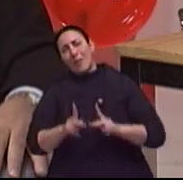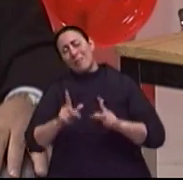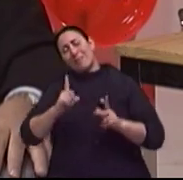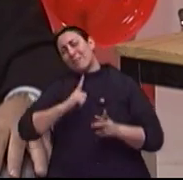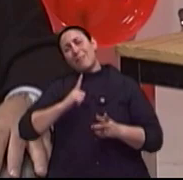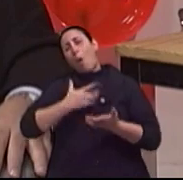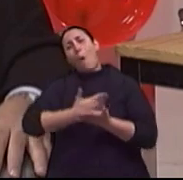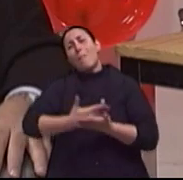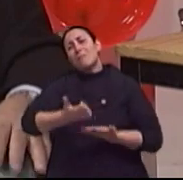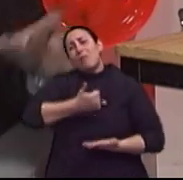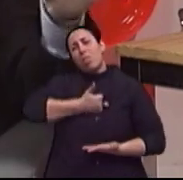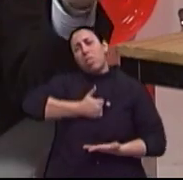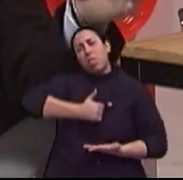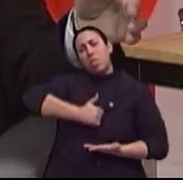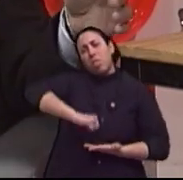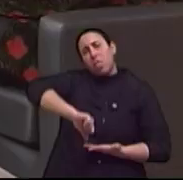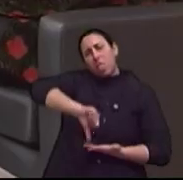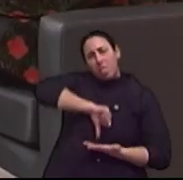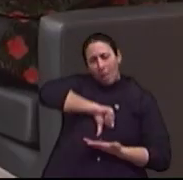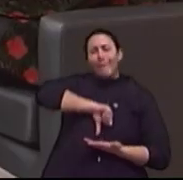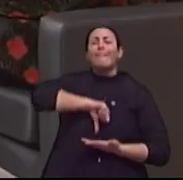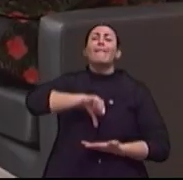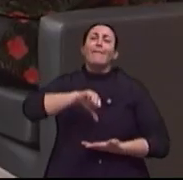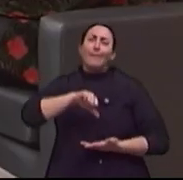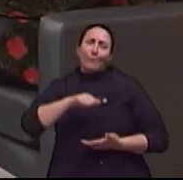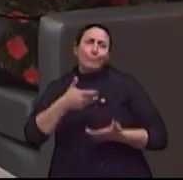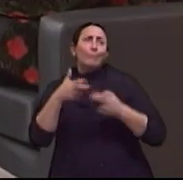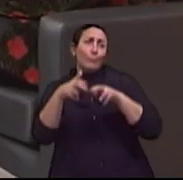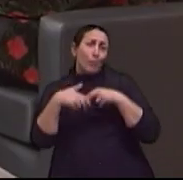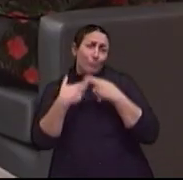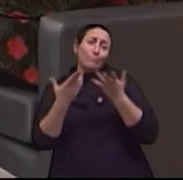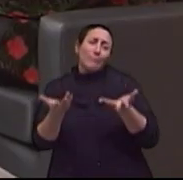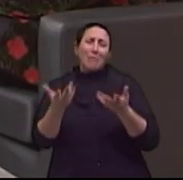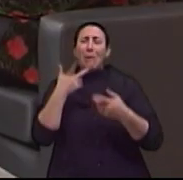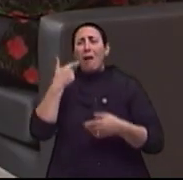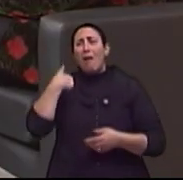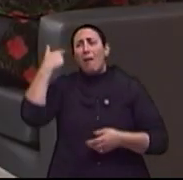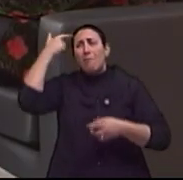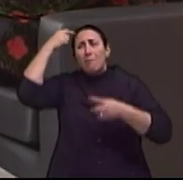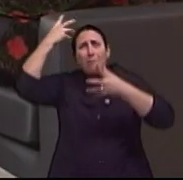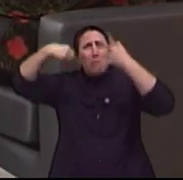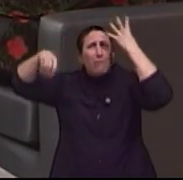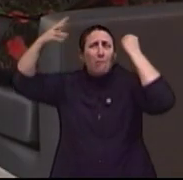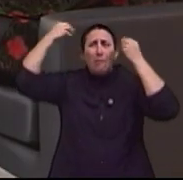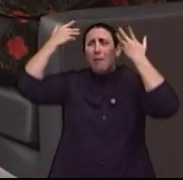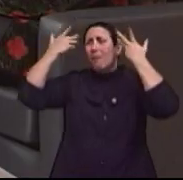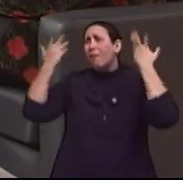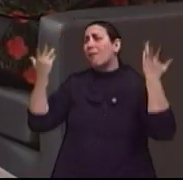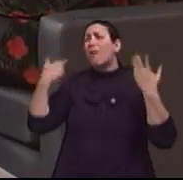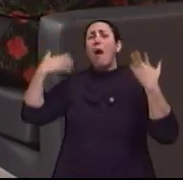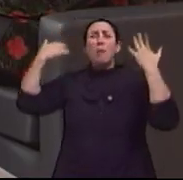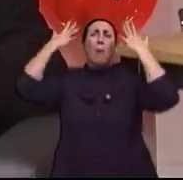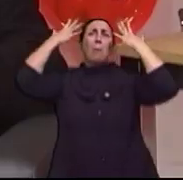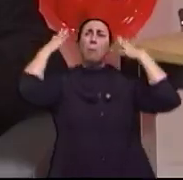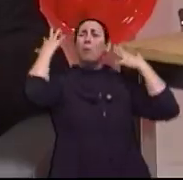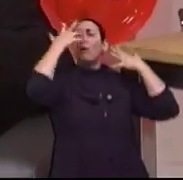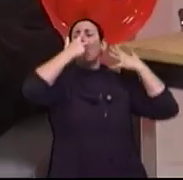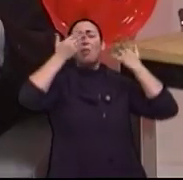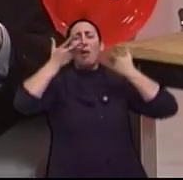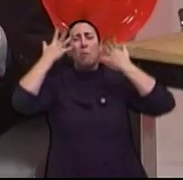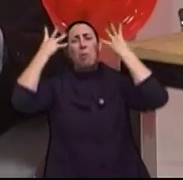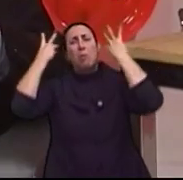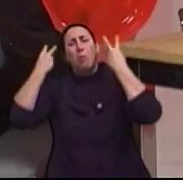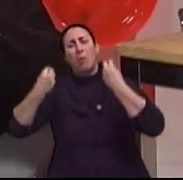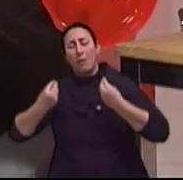baixa autoestima principalmente Ah Doutor eu tô ficando careca perdi meu atrativo nada a ver não é bem assim